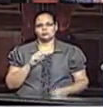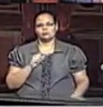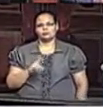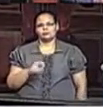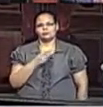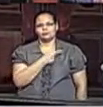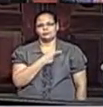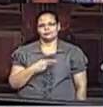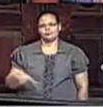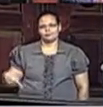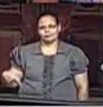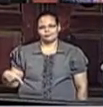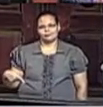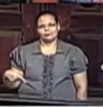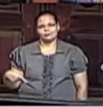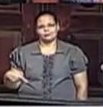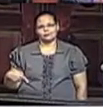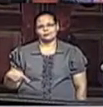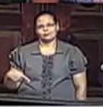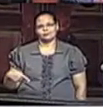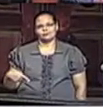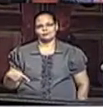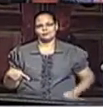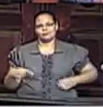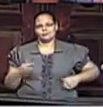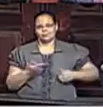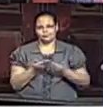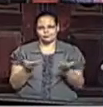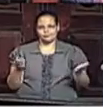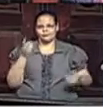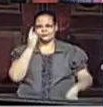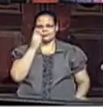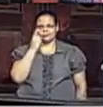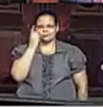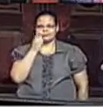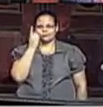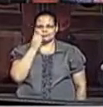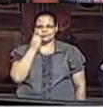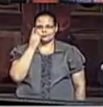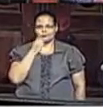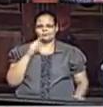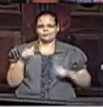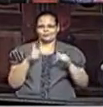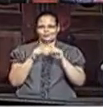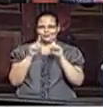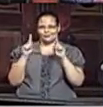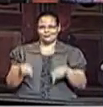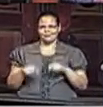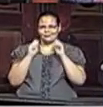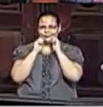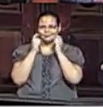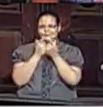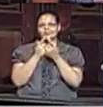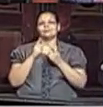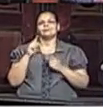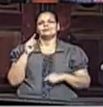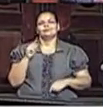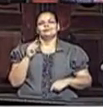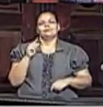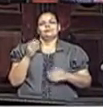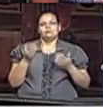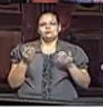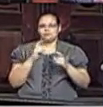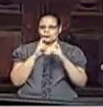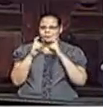Senhor presidente, senhoras deputadas, senhores deputados, funcionários da LERJ, aqueles que nos acompanham